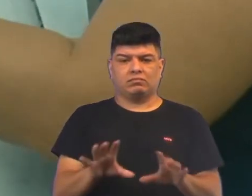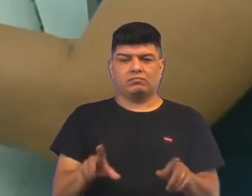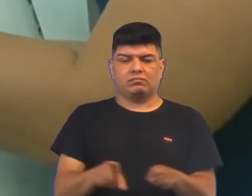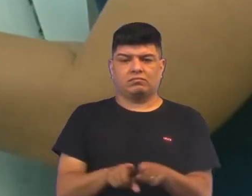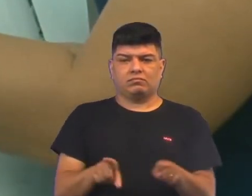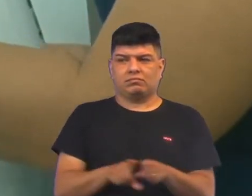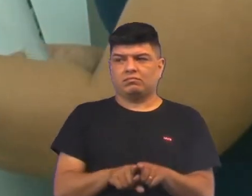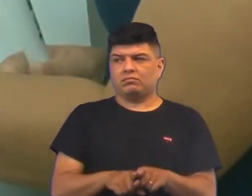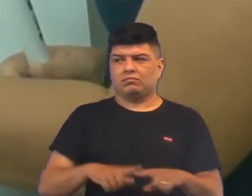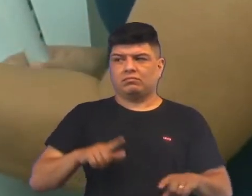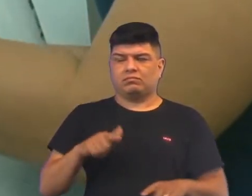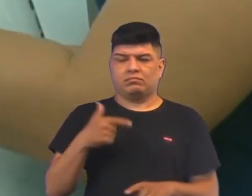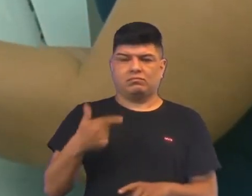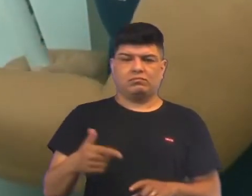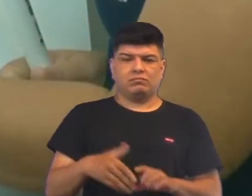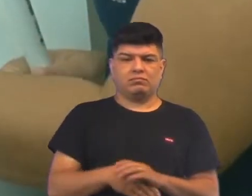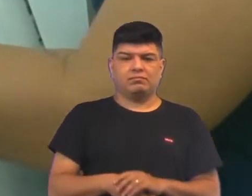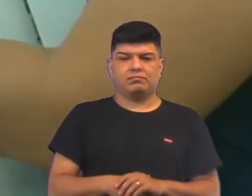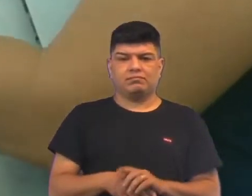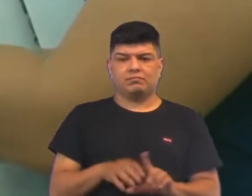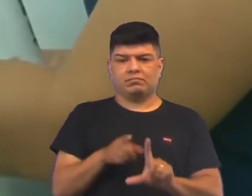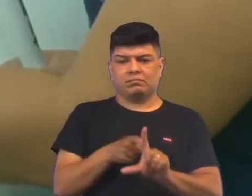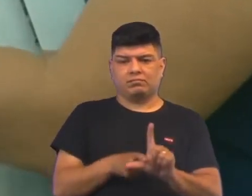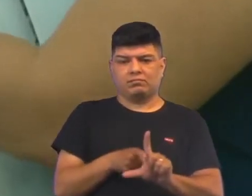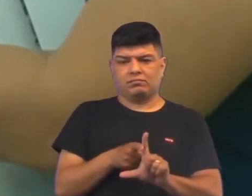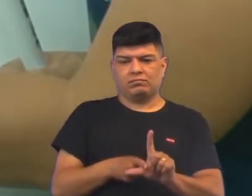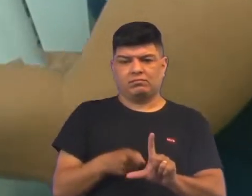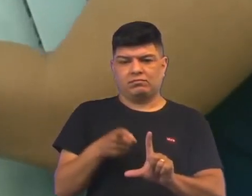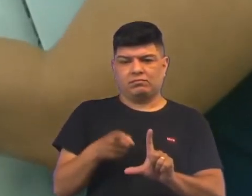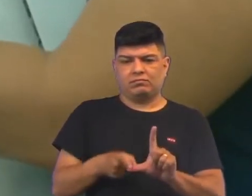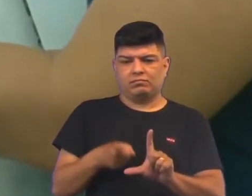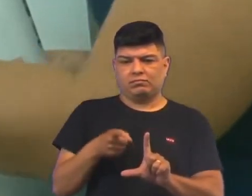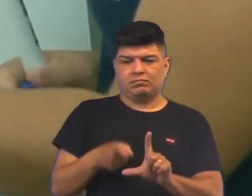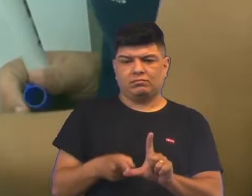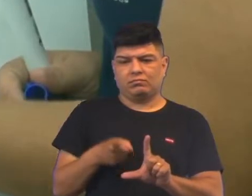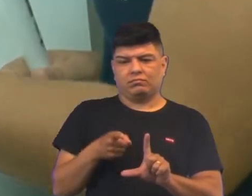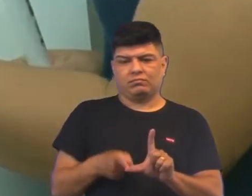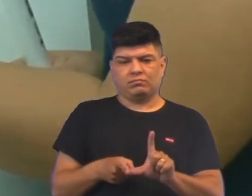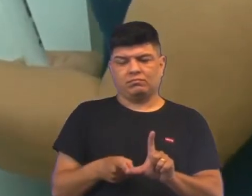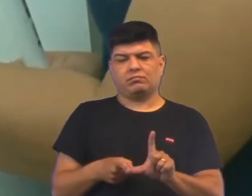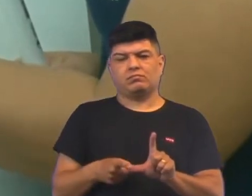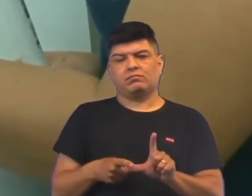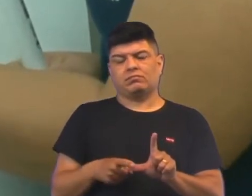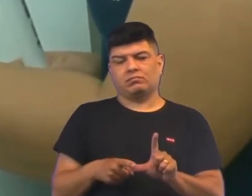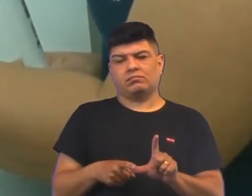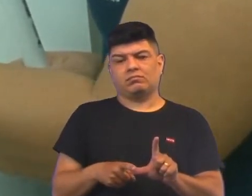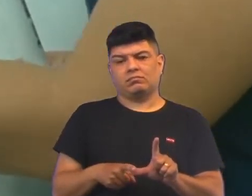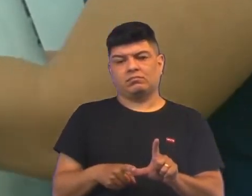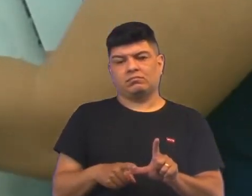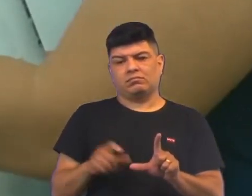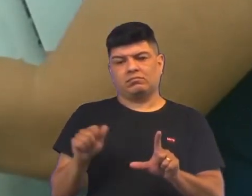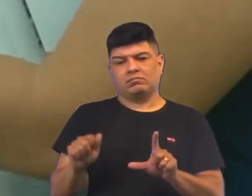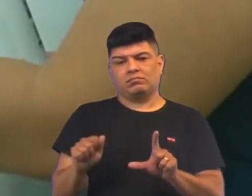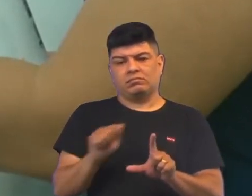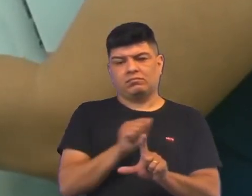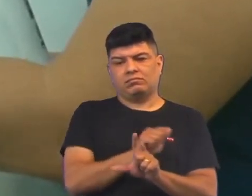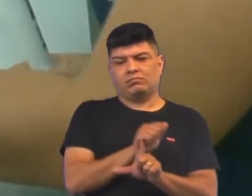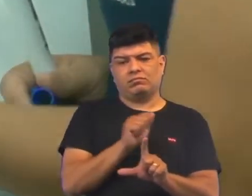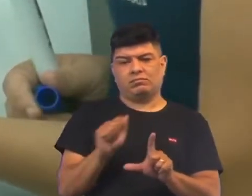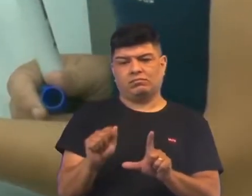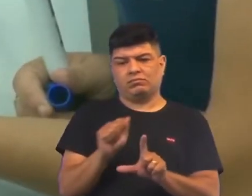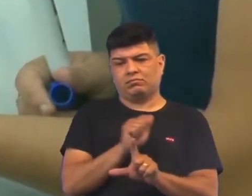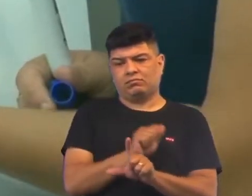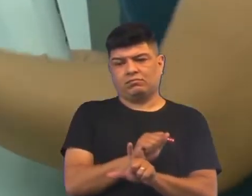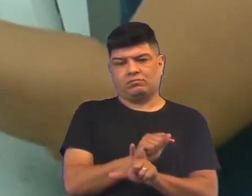também essa daqui, ó, essa reta é paralela com essa, tá? Eu vou até colocar o nome de A. Vamos supor essas retas